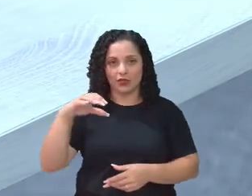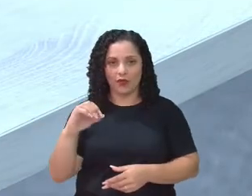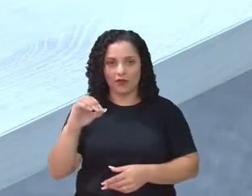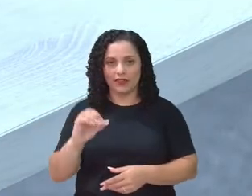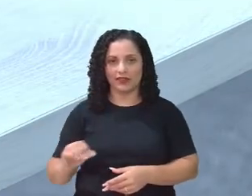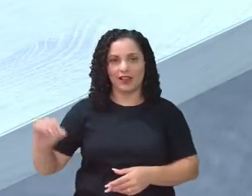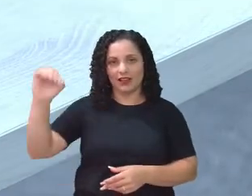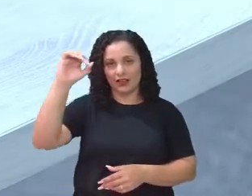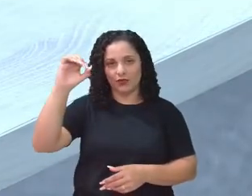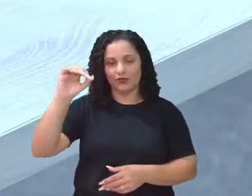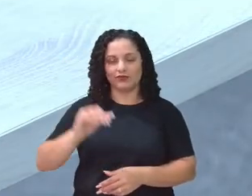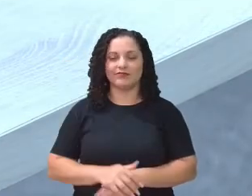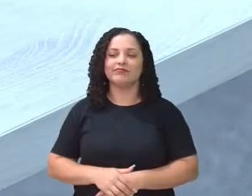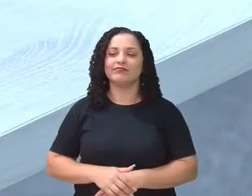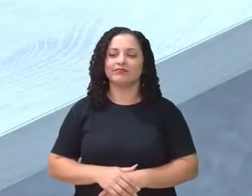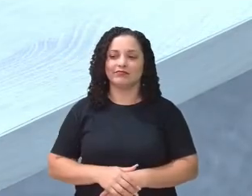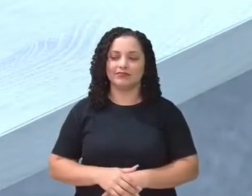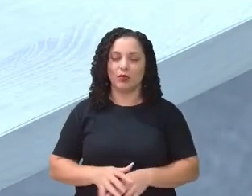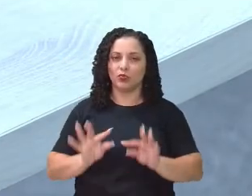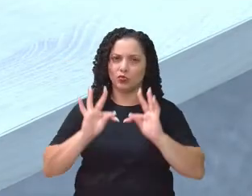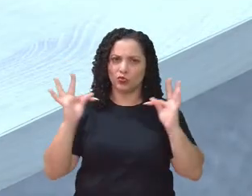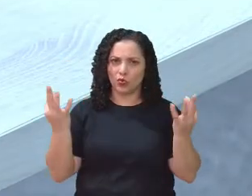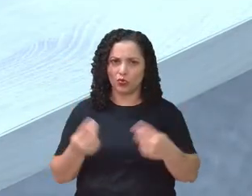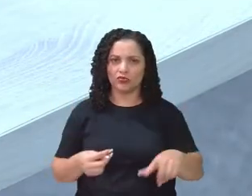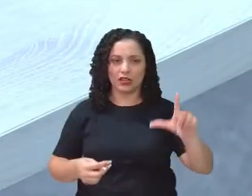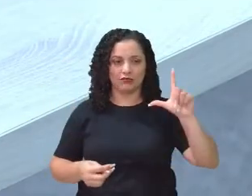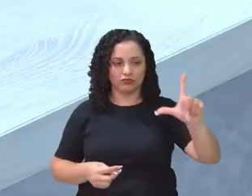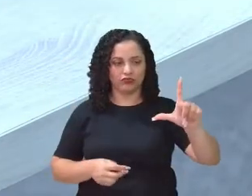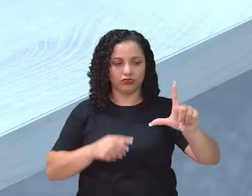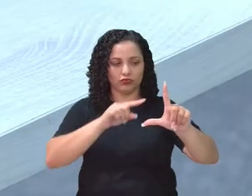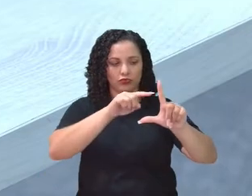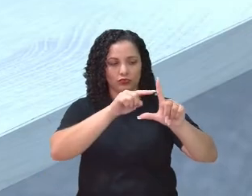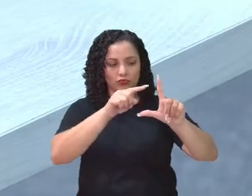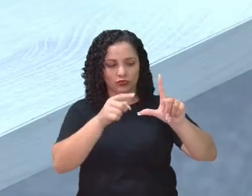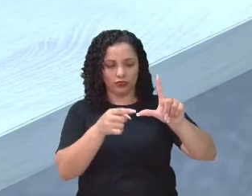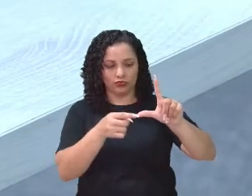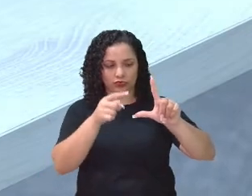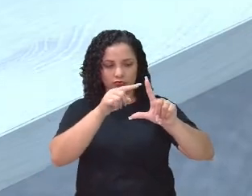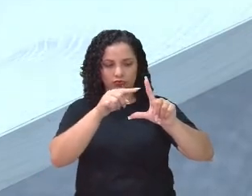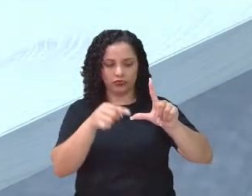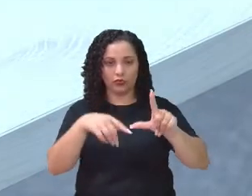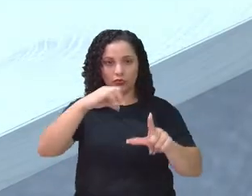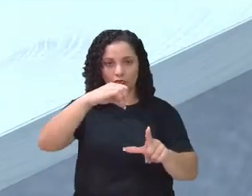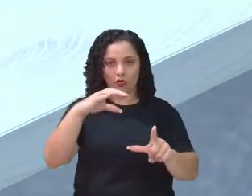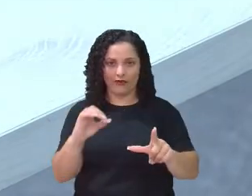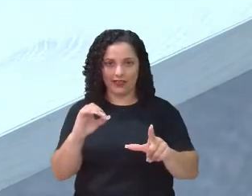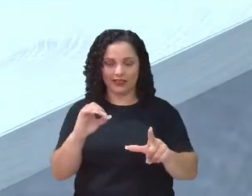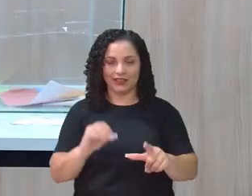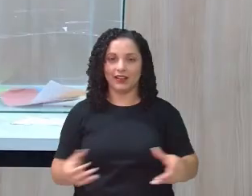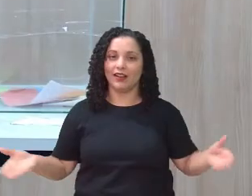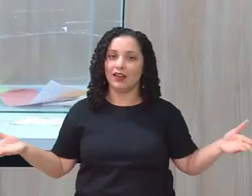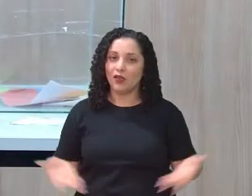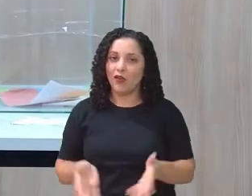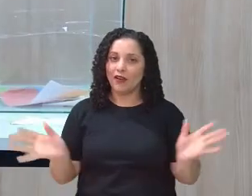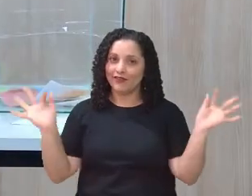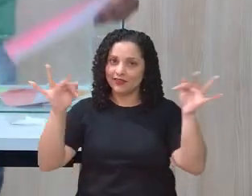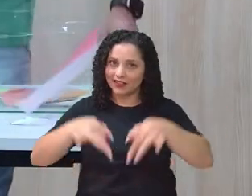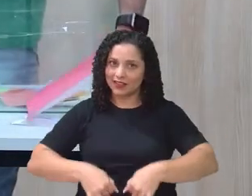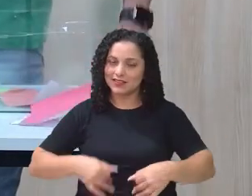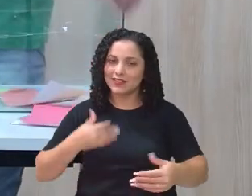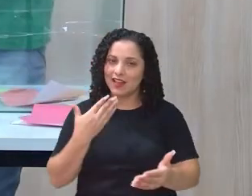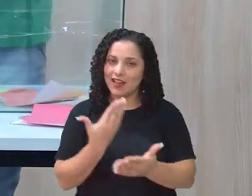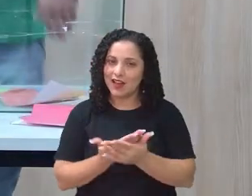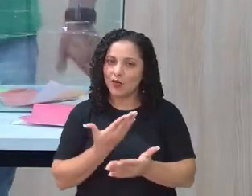todos os ângulos aqui, ó, corresponde a 90 graus, certo? E para a gente finalizar a nossa aula de hoje,